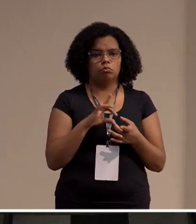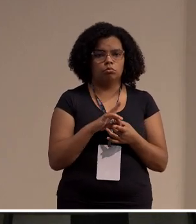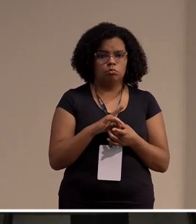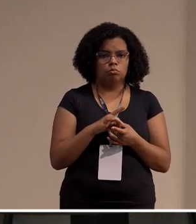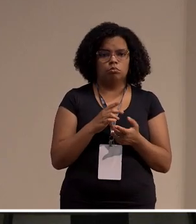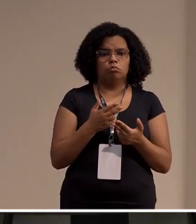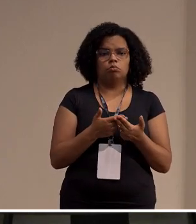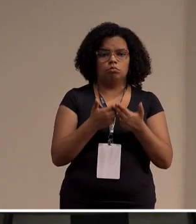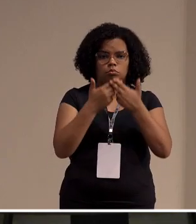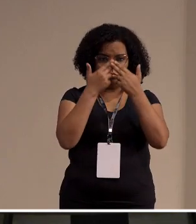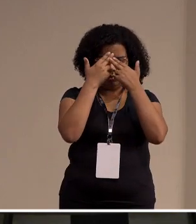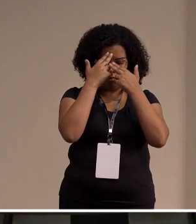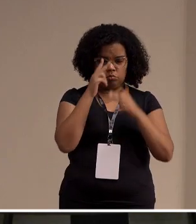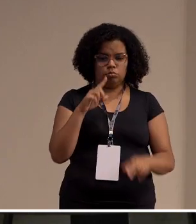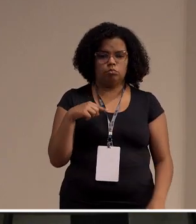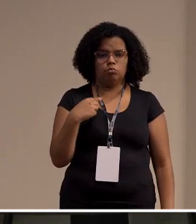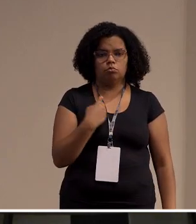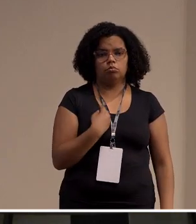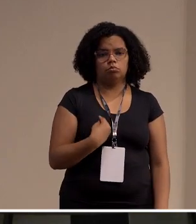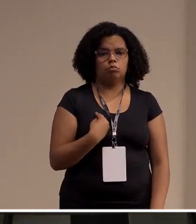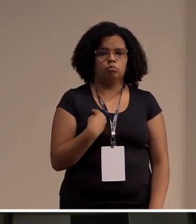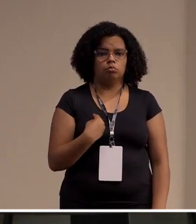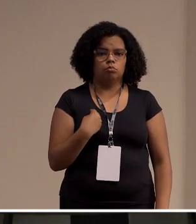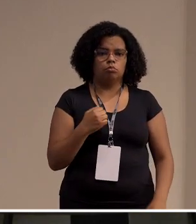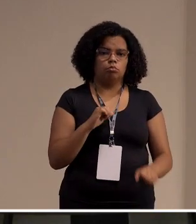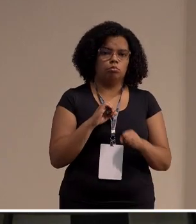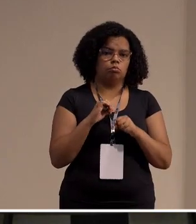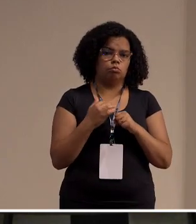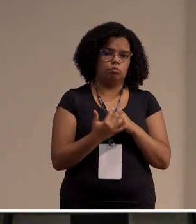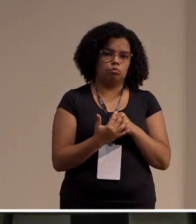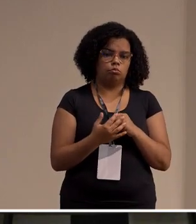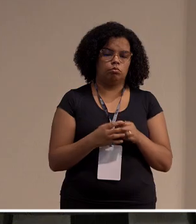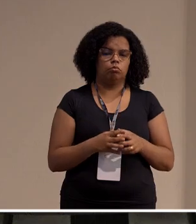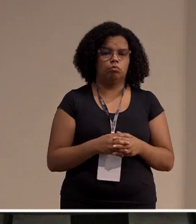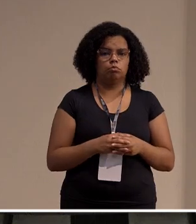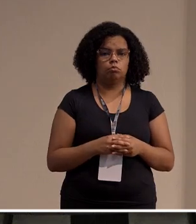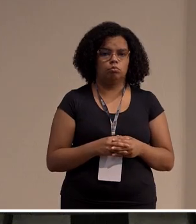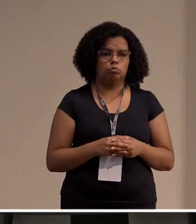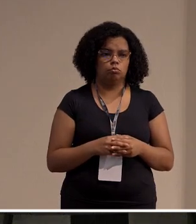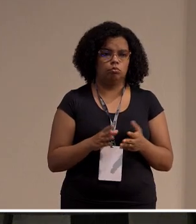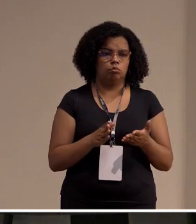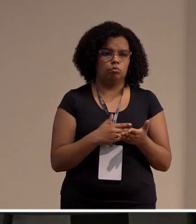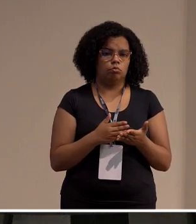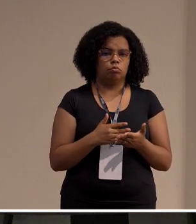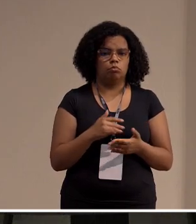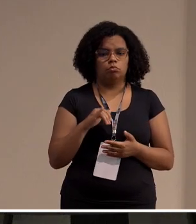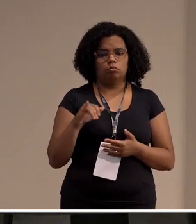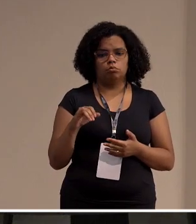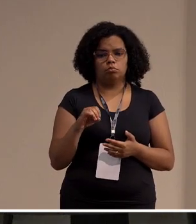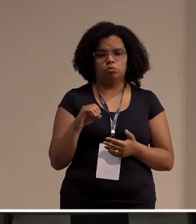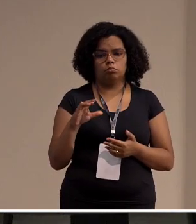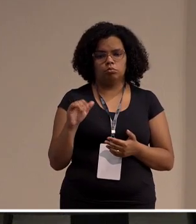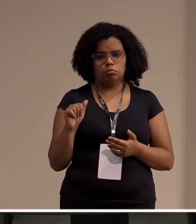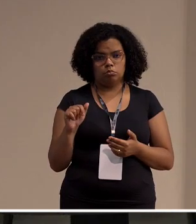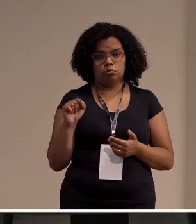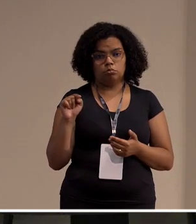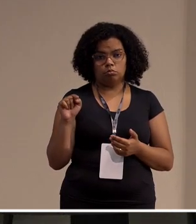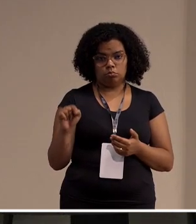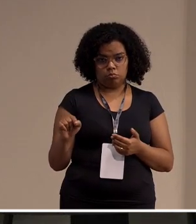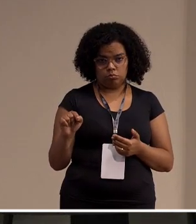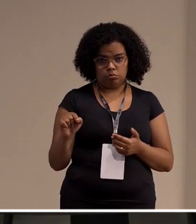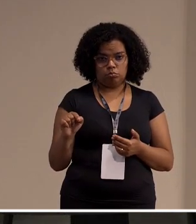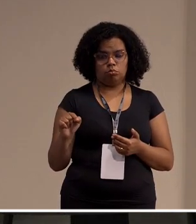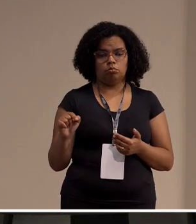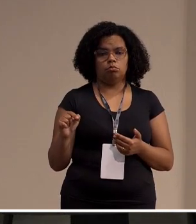trauma da gente vivido na pandemia. O livro do Joca, esse livro mais